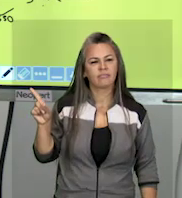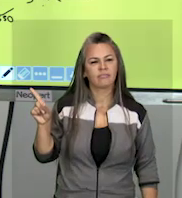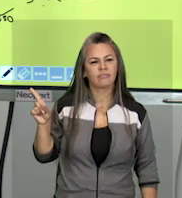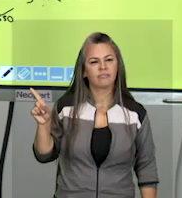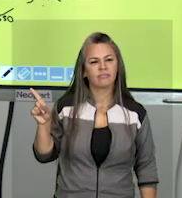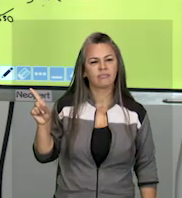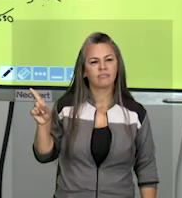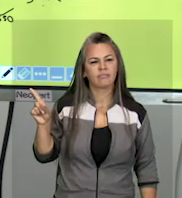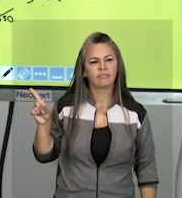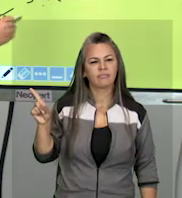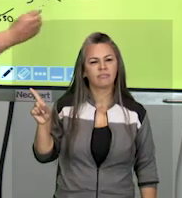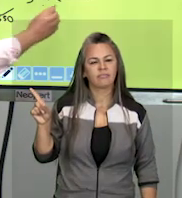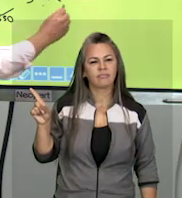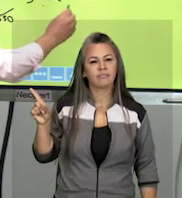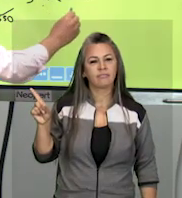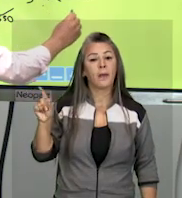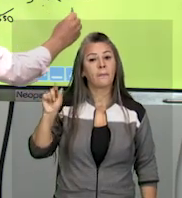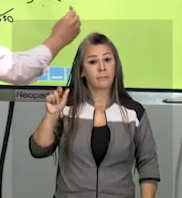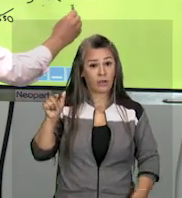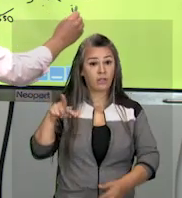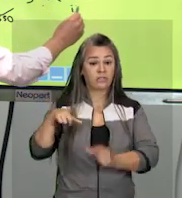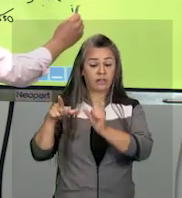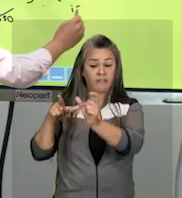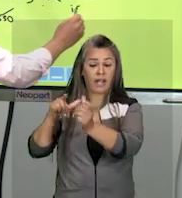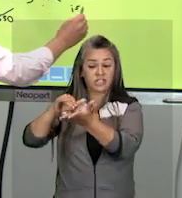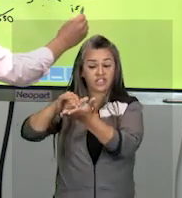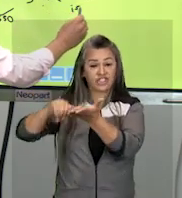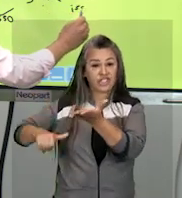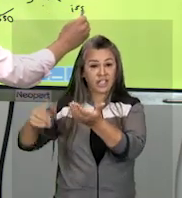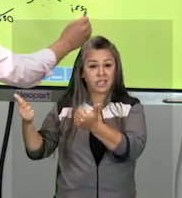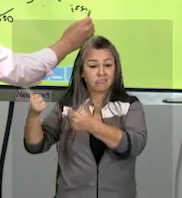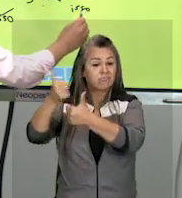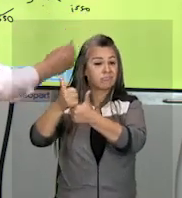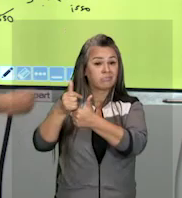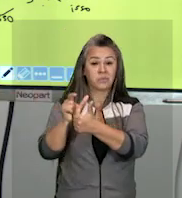integrante. Porque você pode substituir tudo isso por isso.